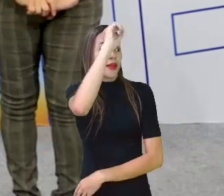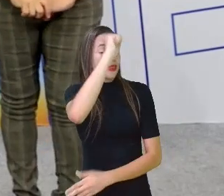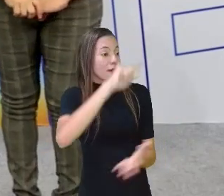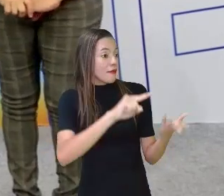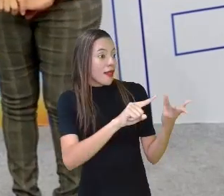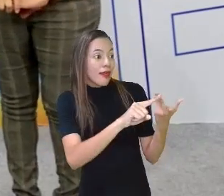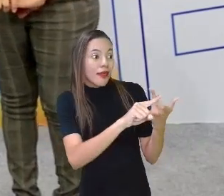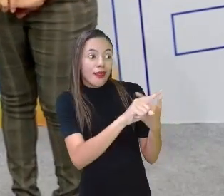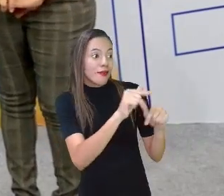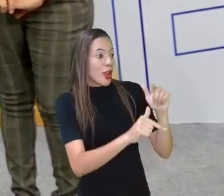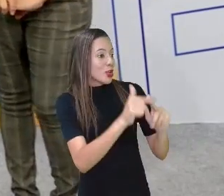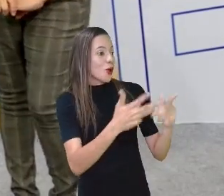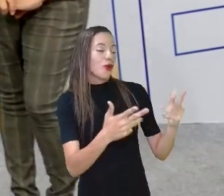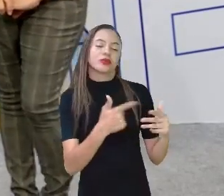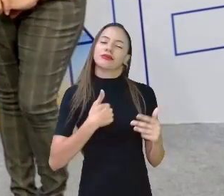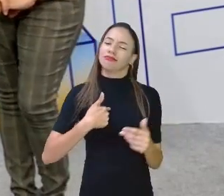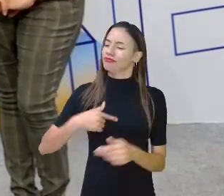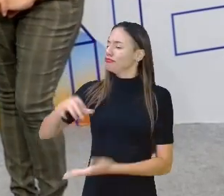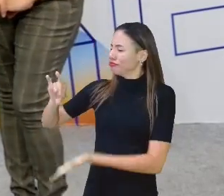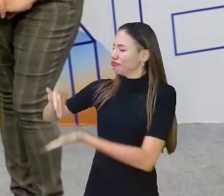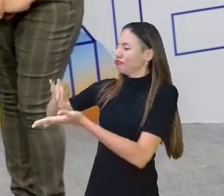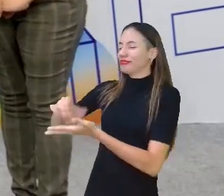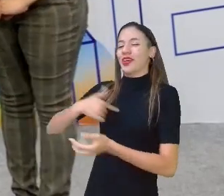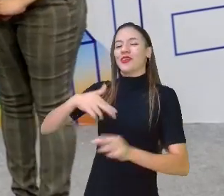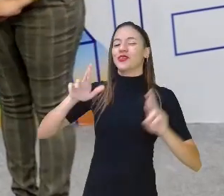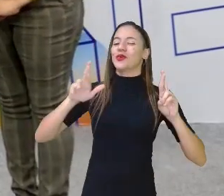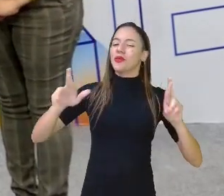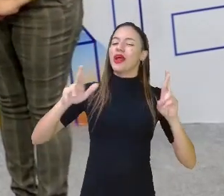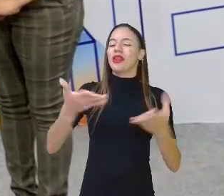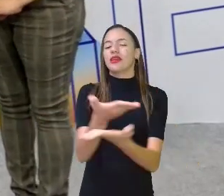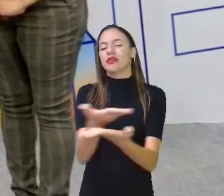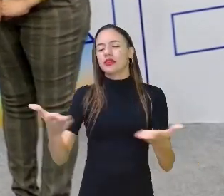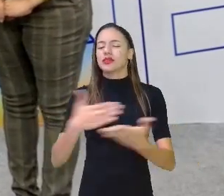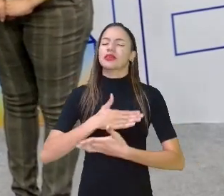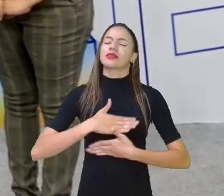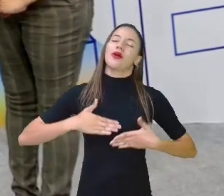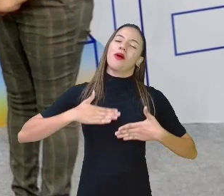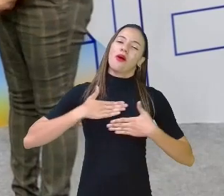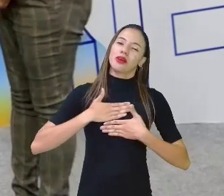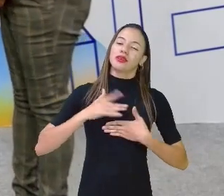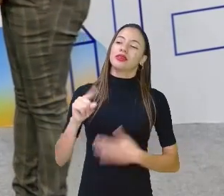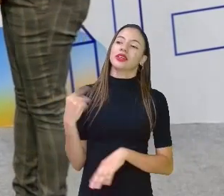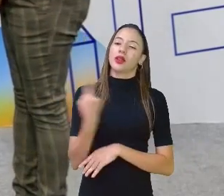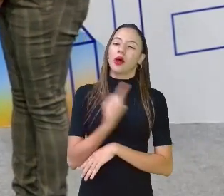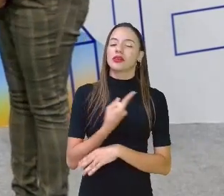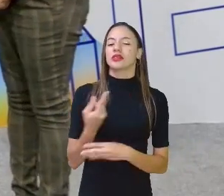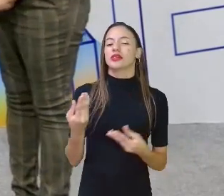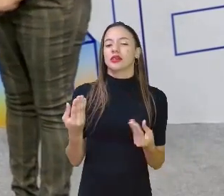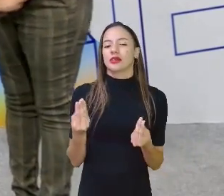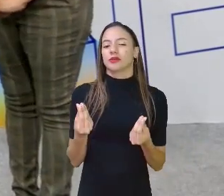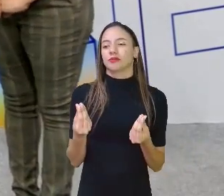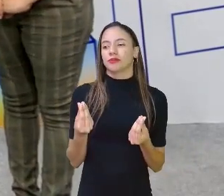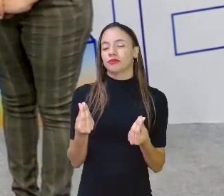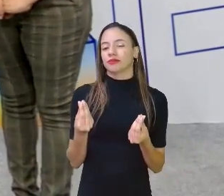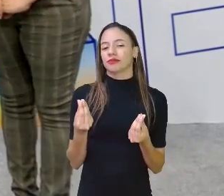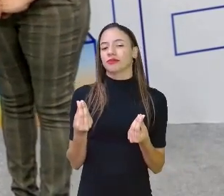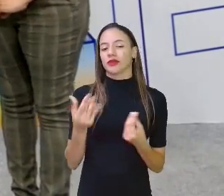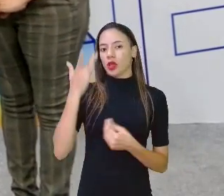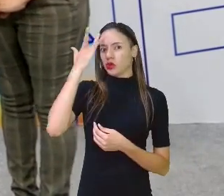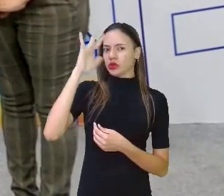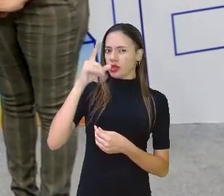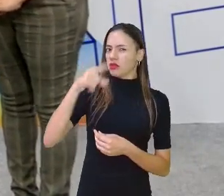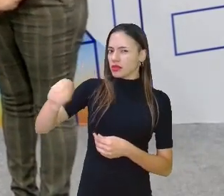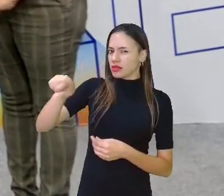minha gente. Eu espero mesmo, de coração, que vocês tenham gostado. A gente vai... não sei se vocês